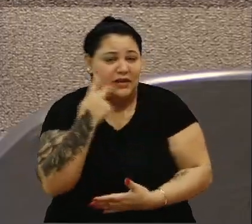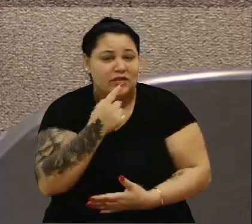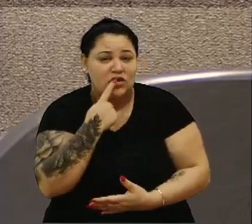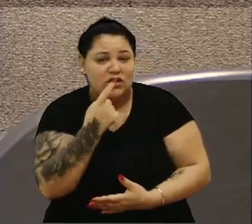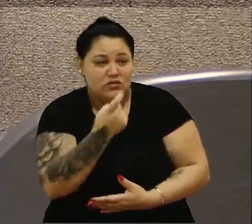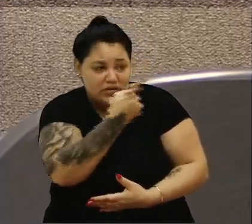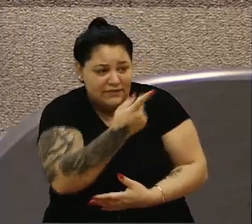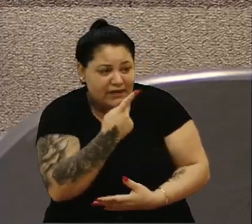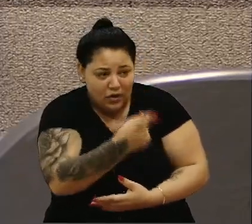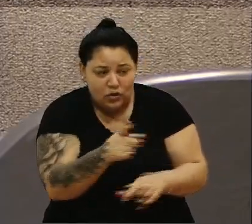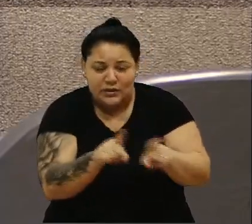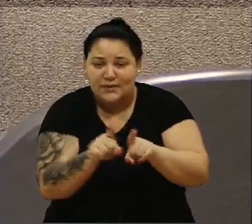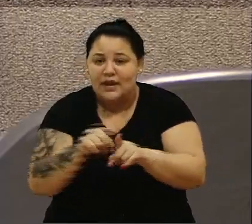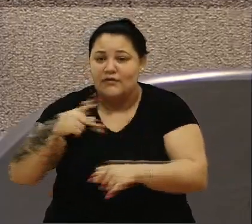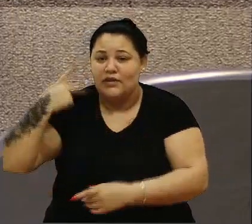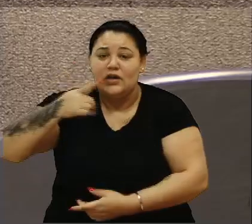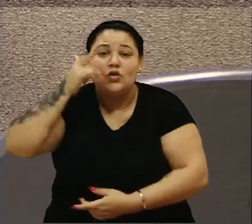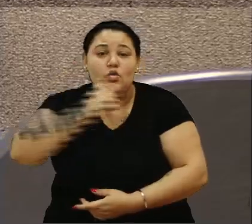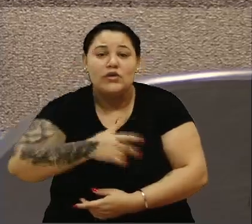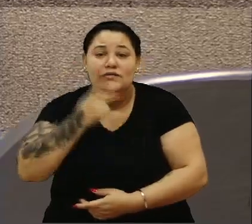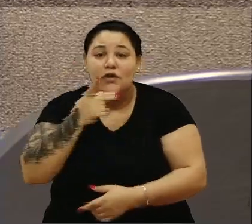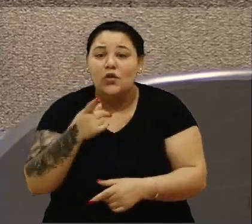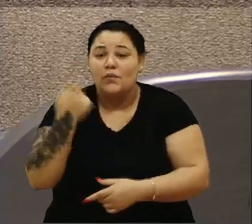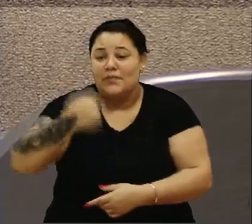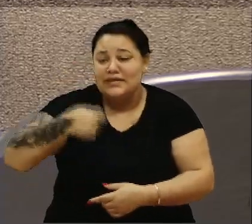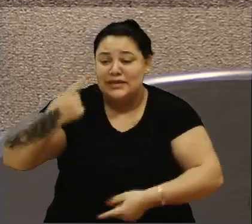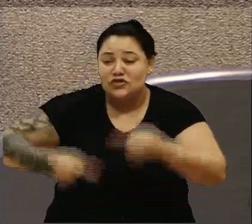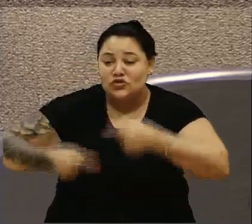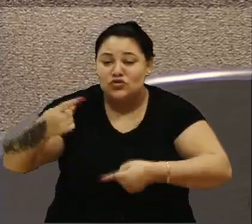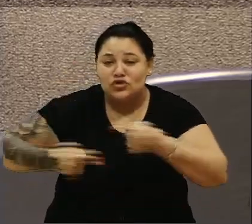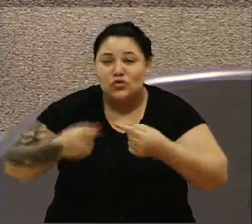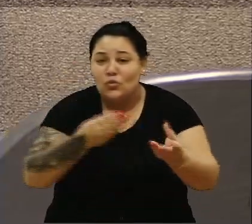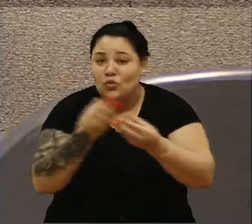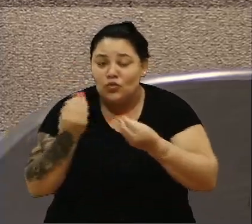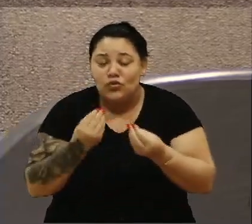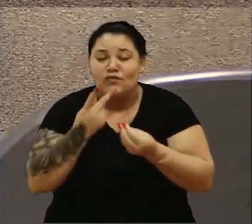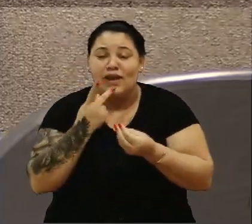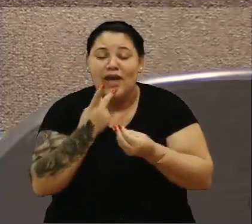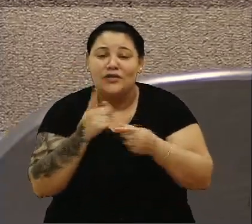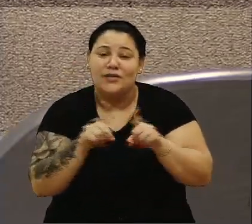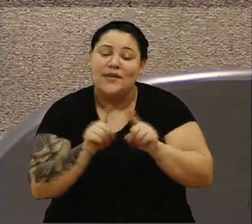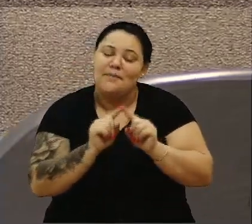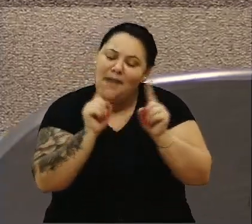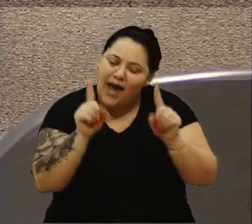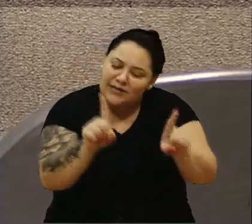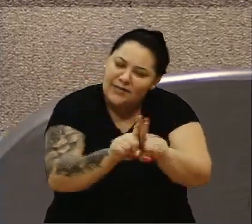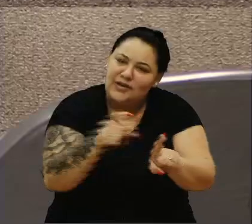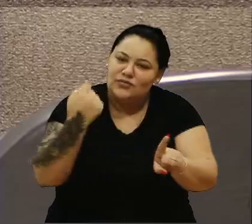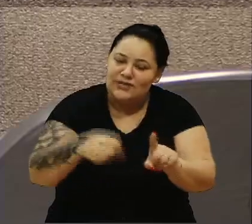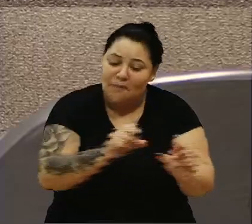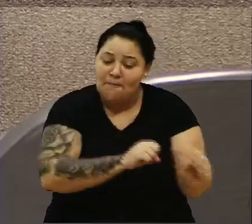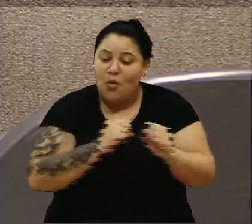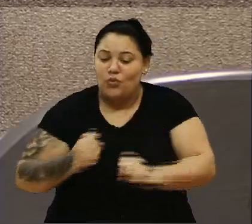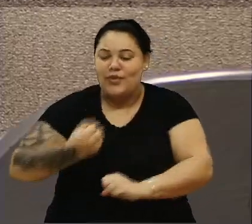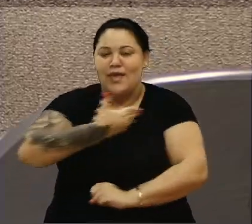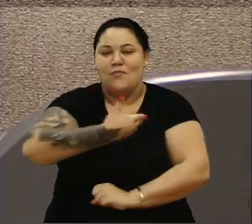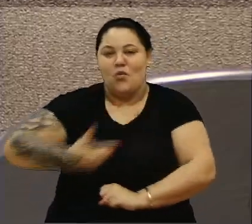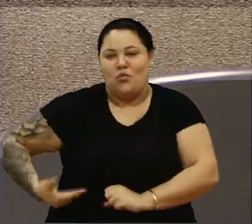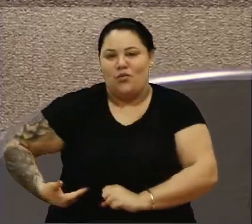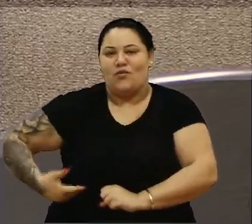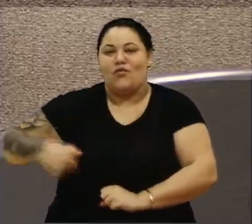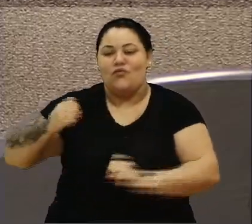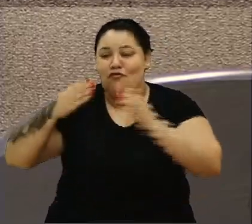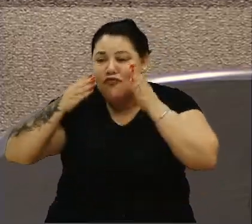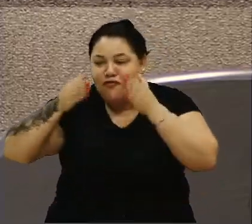o vereador Lucas também, que precisa ser discutido e debatido, mas também precisamos que o poder público, através através